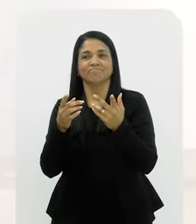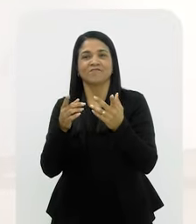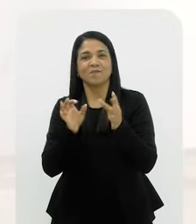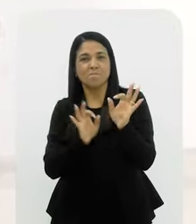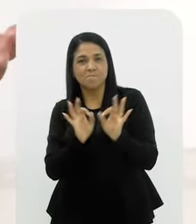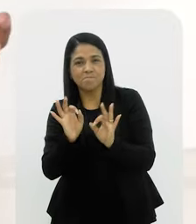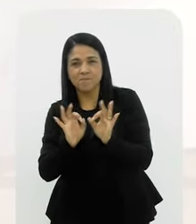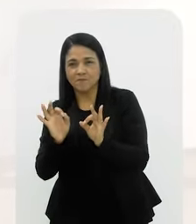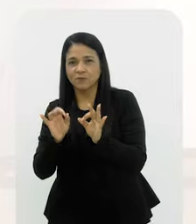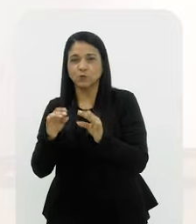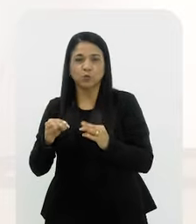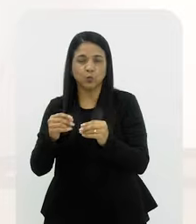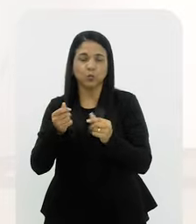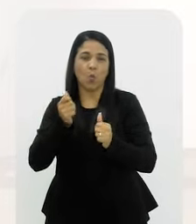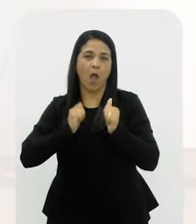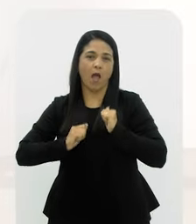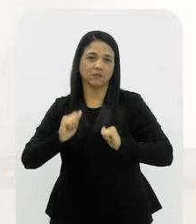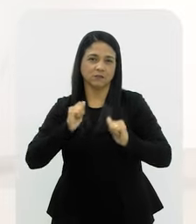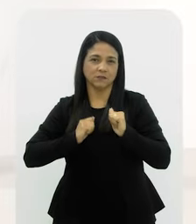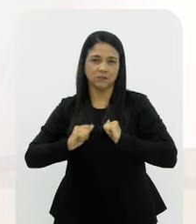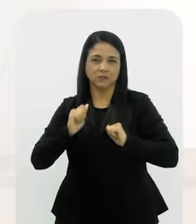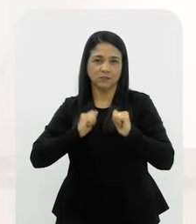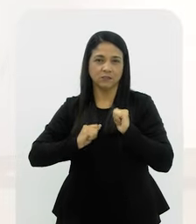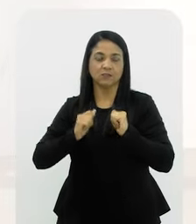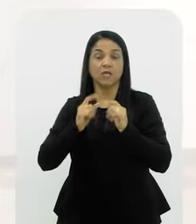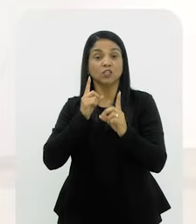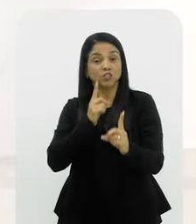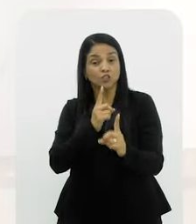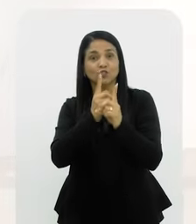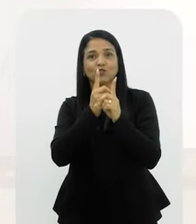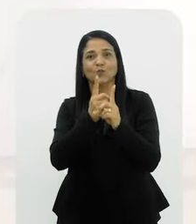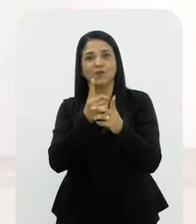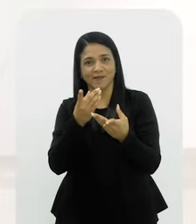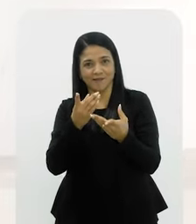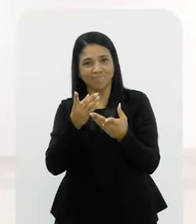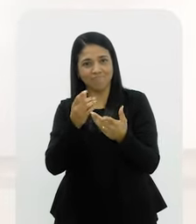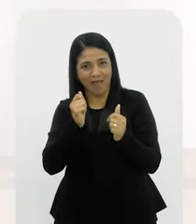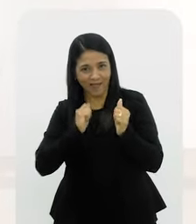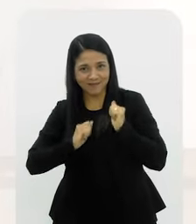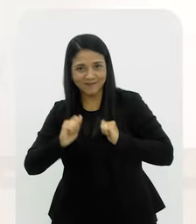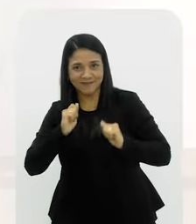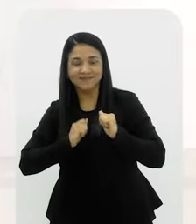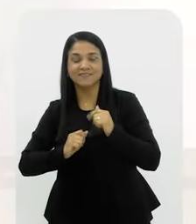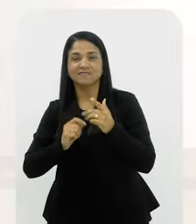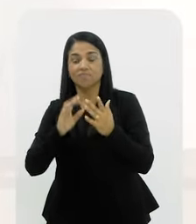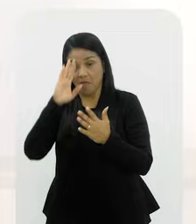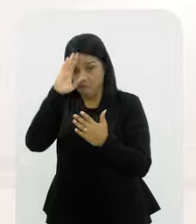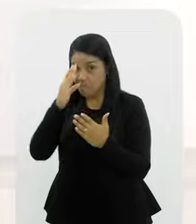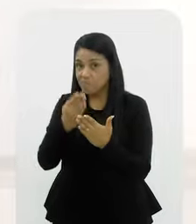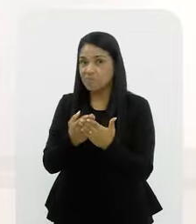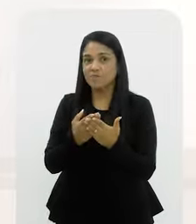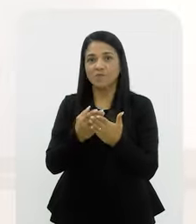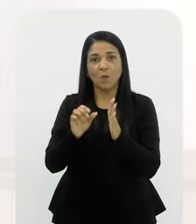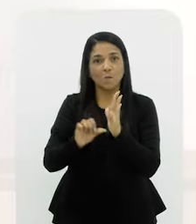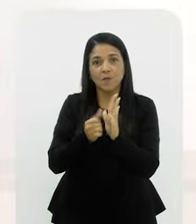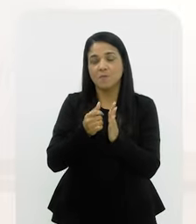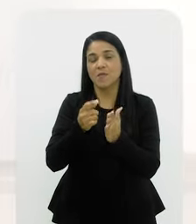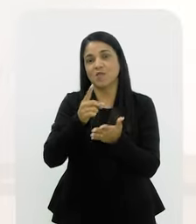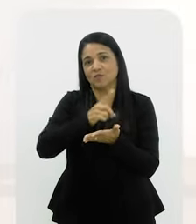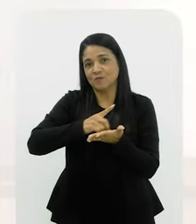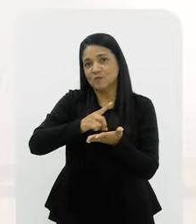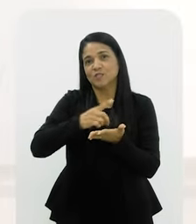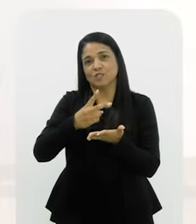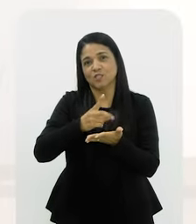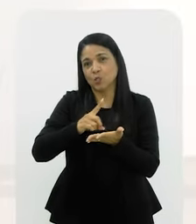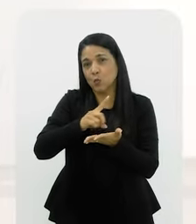todo o trajeto do artista, produziam o artista, descobriam o artista, né? Acreditavam, o cara fazia o